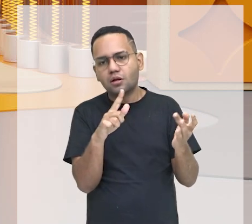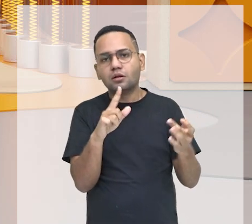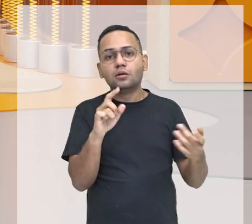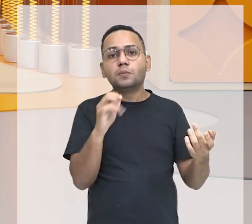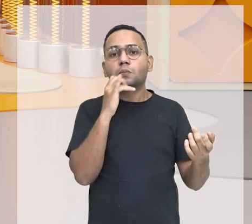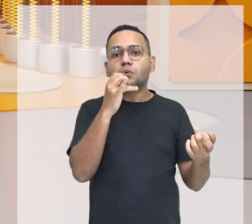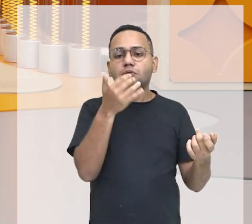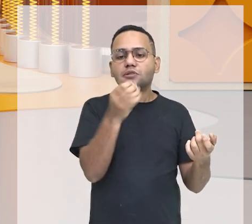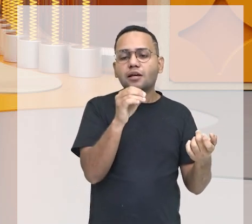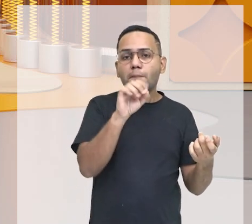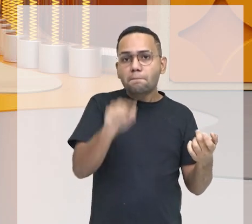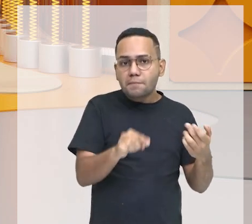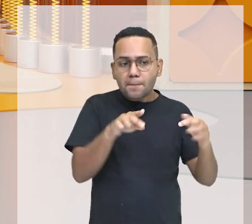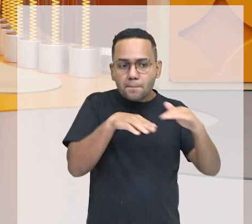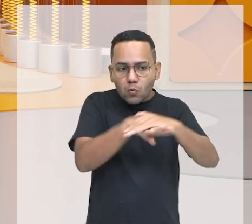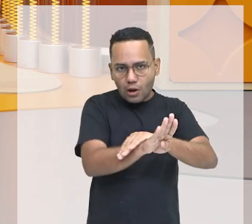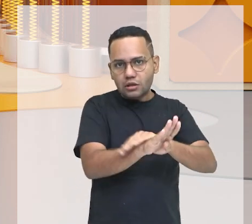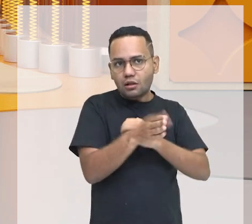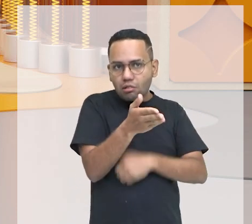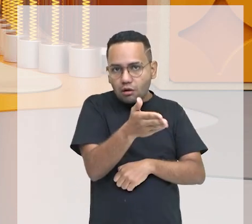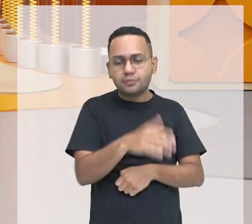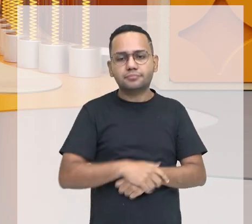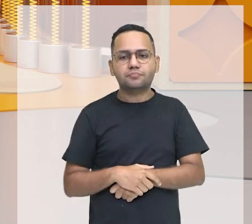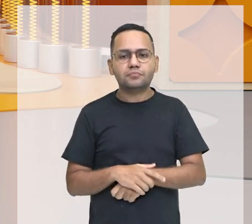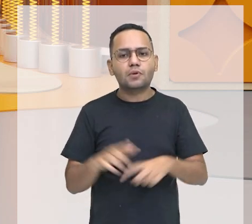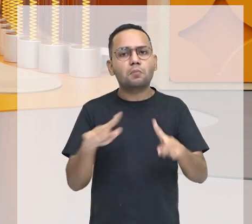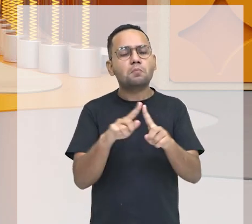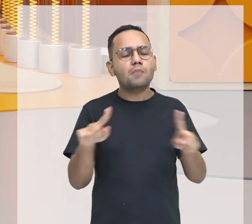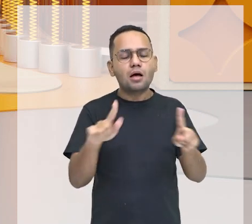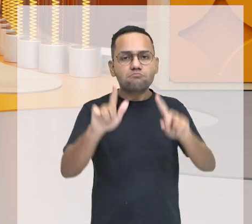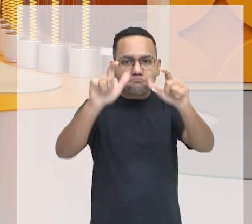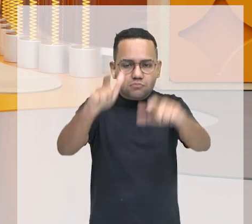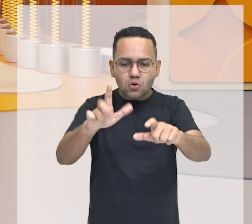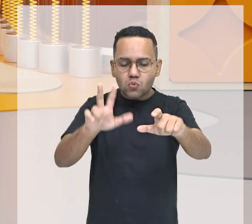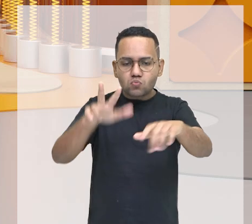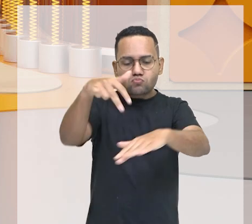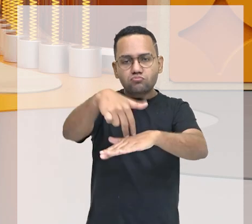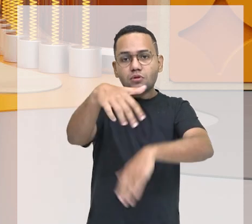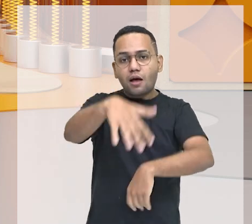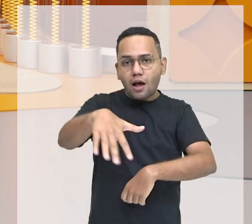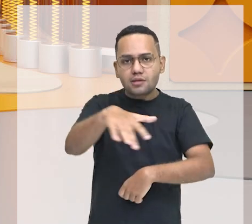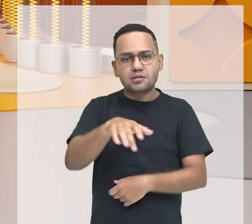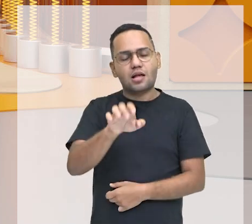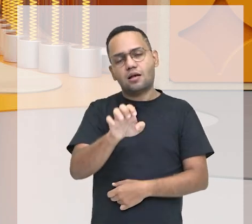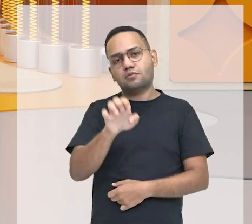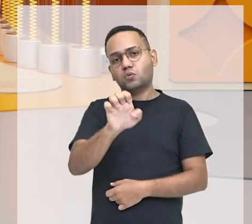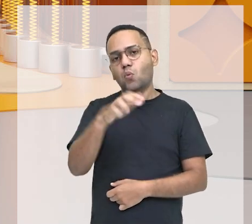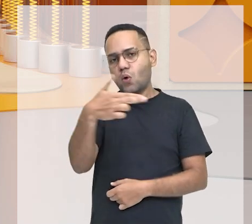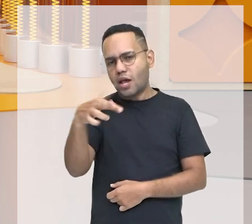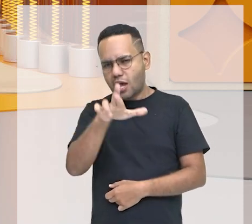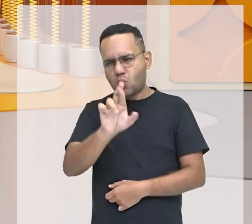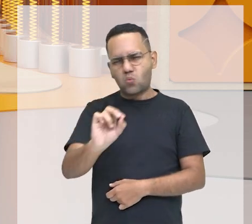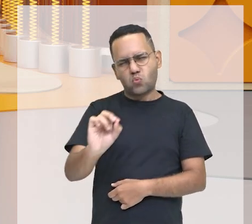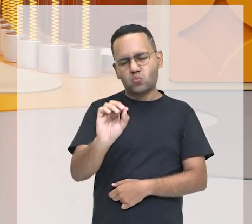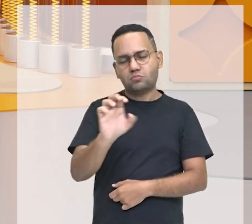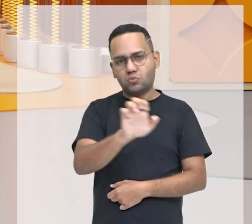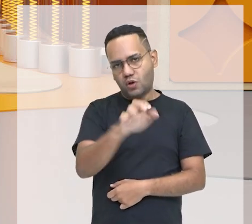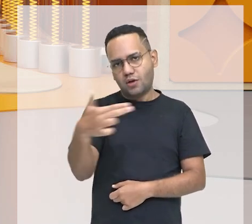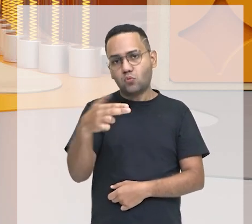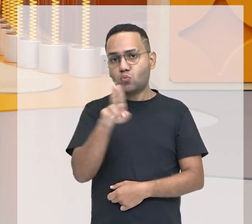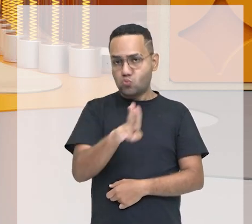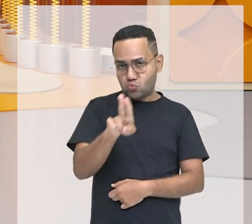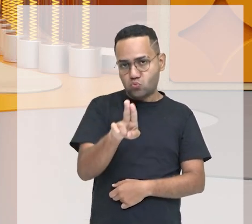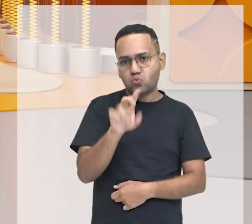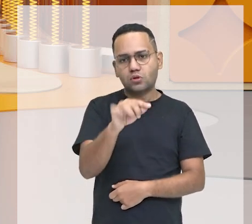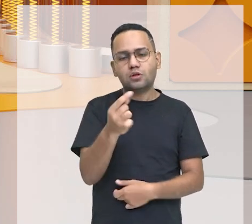E aí, quando eu chegar lá na zona do euro, por exemplo, na União Europeia, eu vou lá num banco sacar,